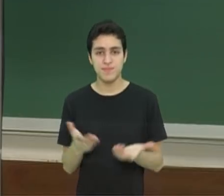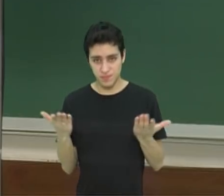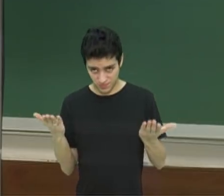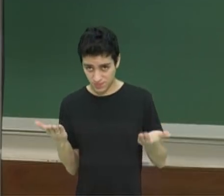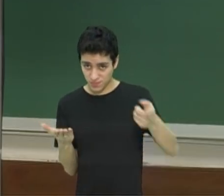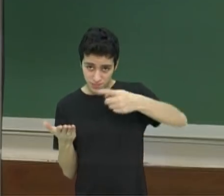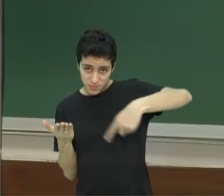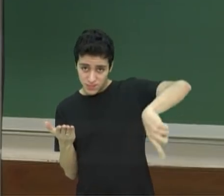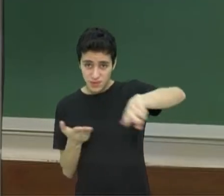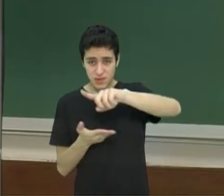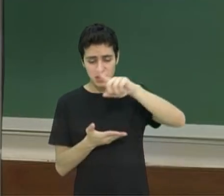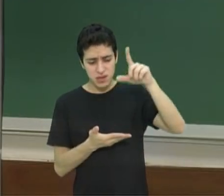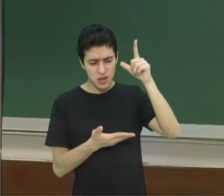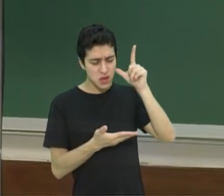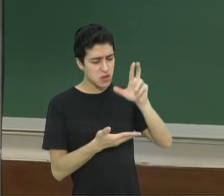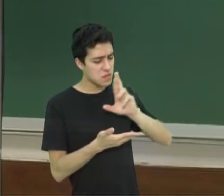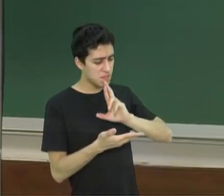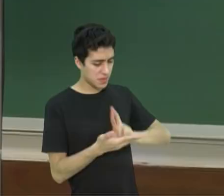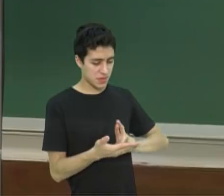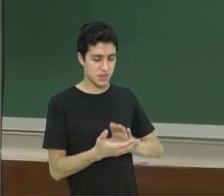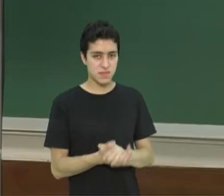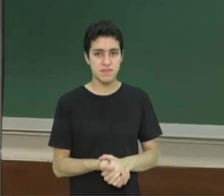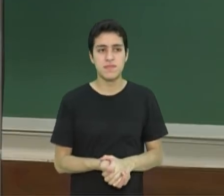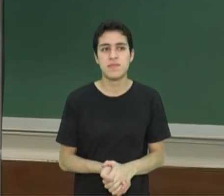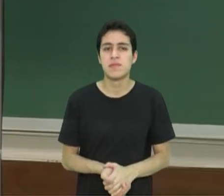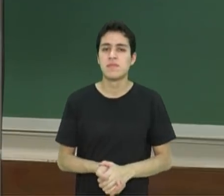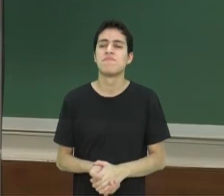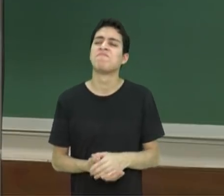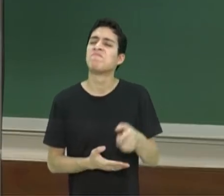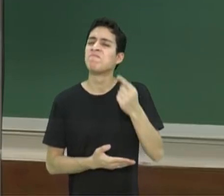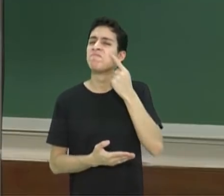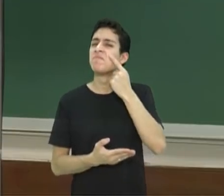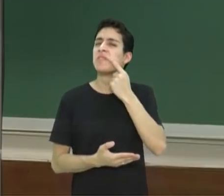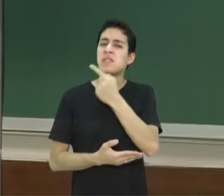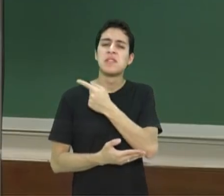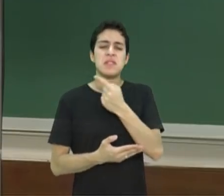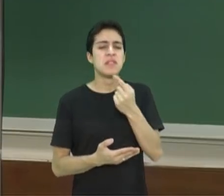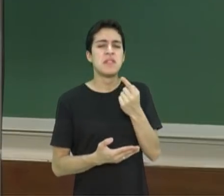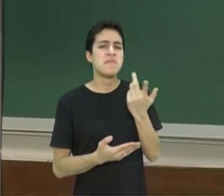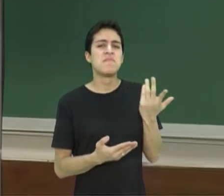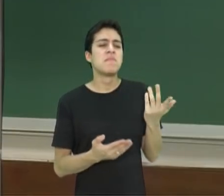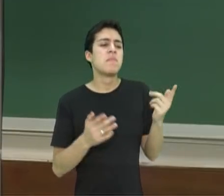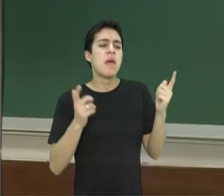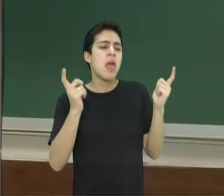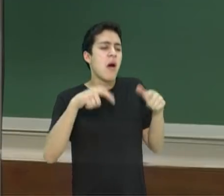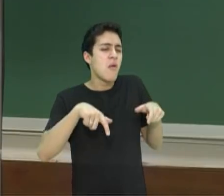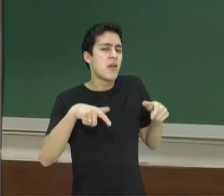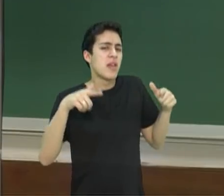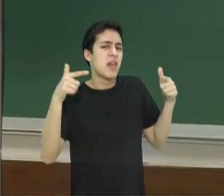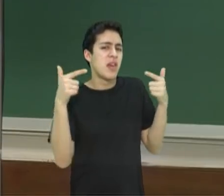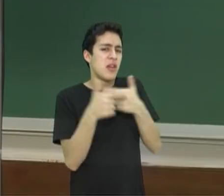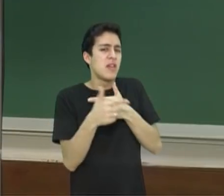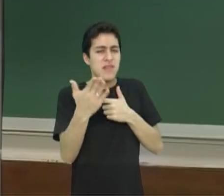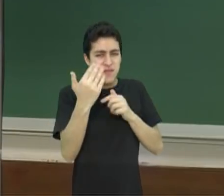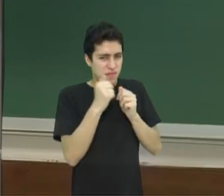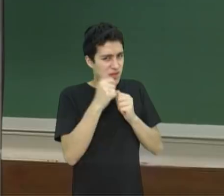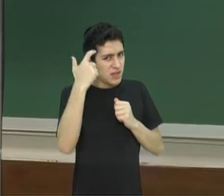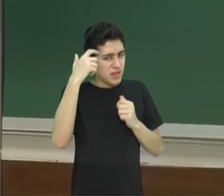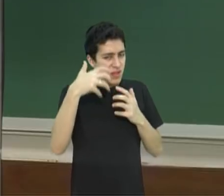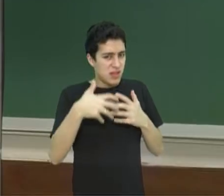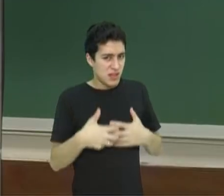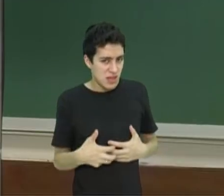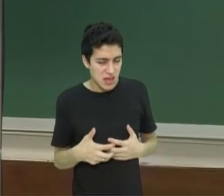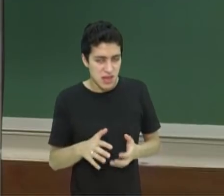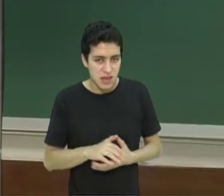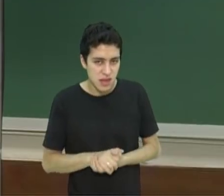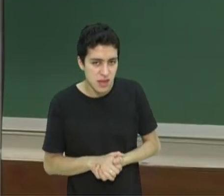E aí, você conseguiu responder? Onde está a ironia no restante do texto? Vamos pensar juntos? Não é